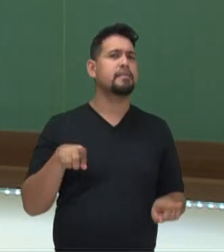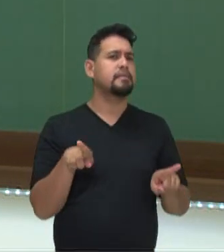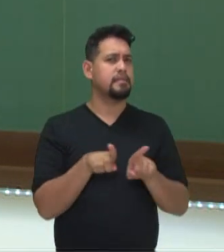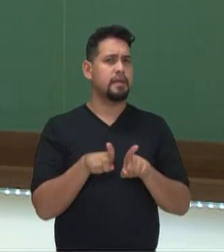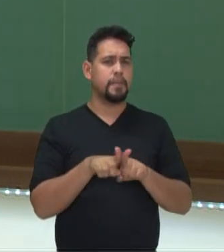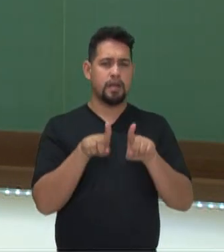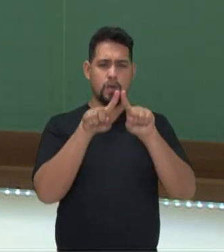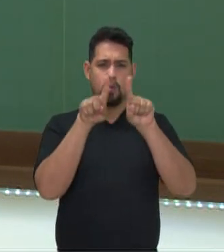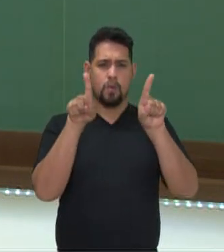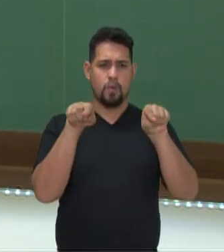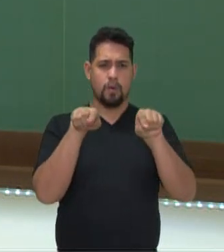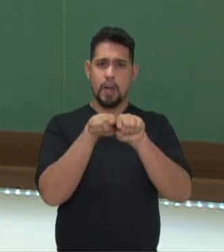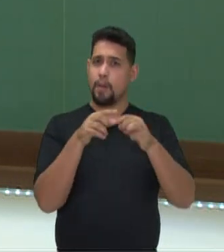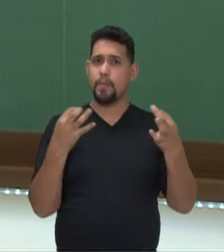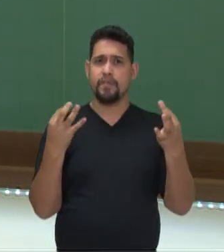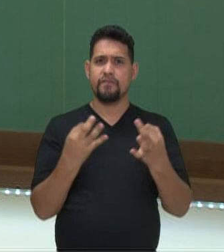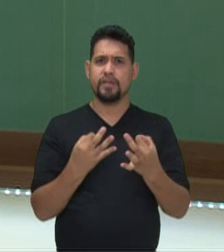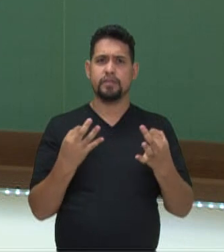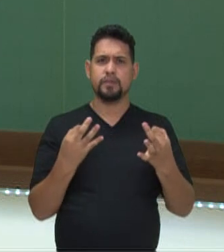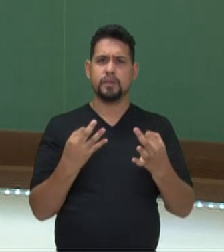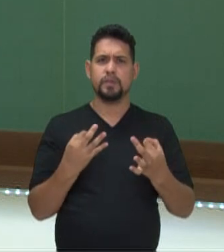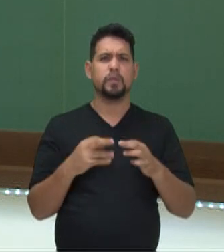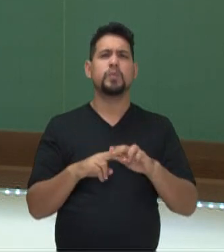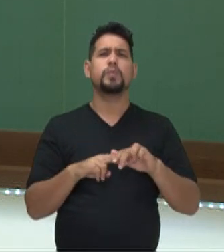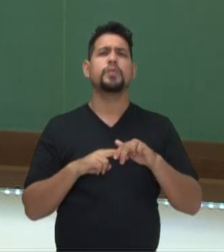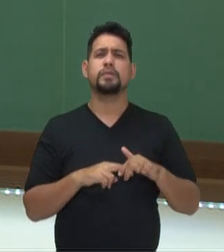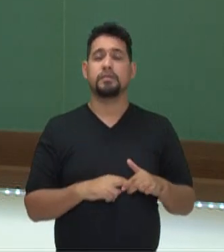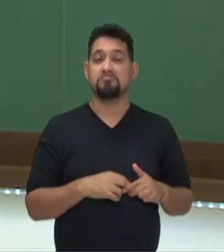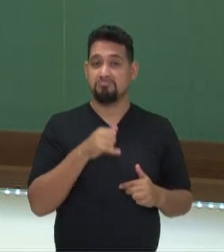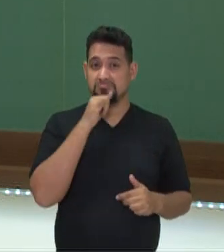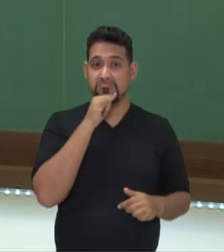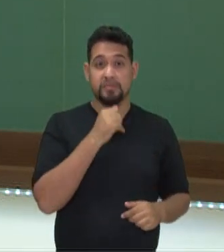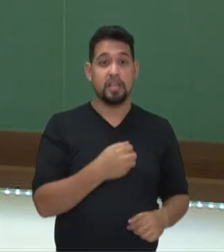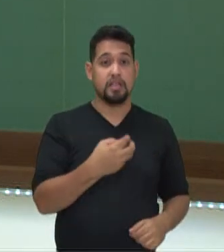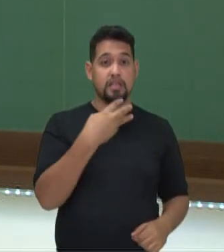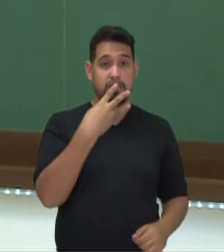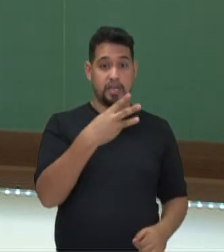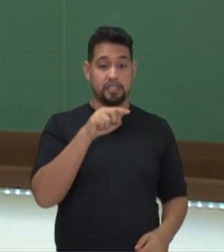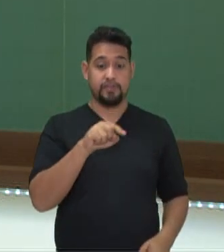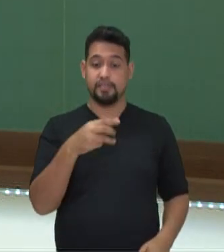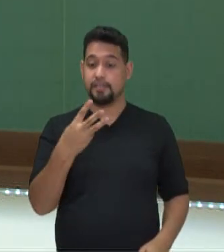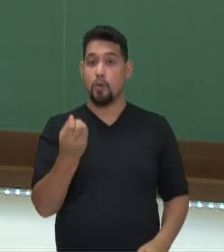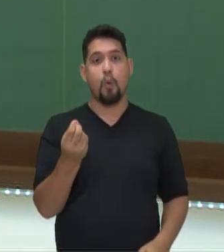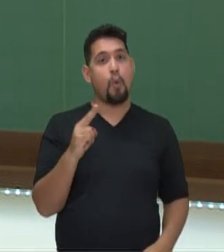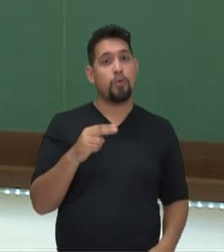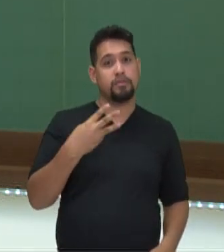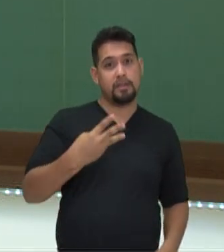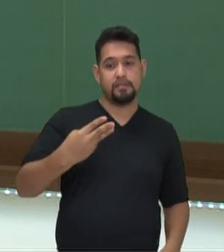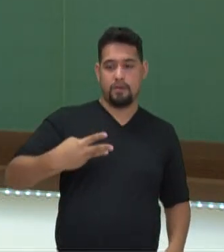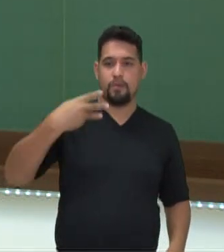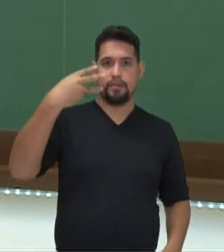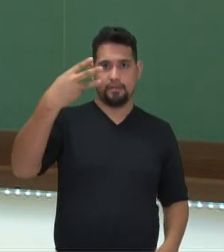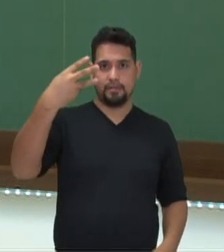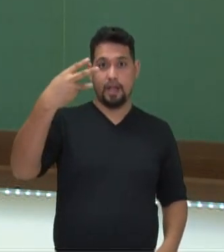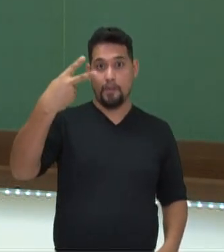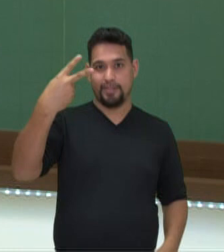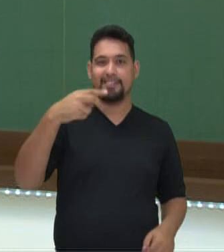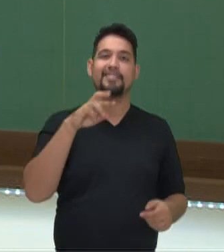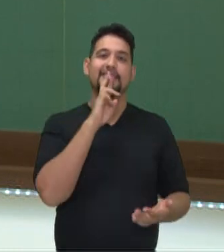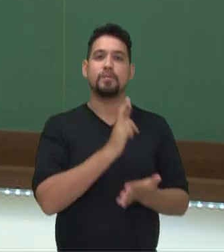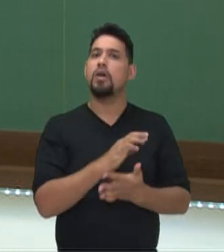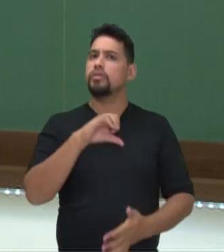um quadrado perfeito. Por quê? Se fizermos 3 vezes 3 ou 3 ao quadrado, resultado é